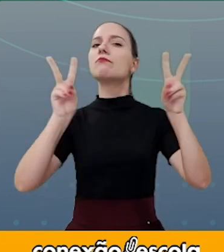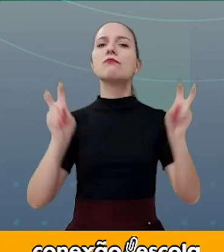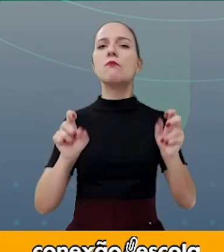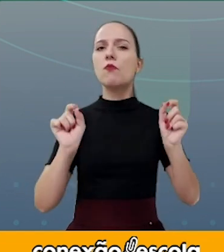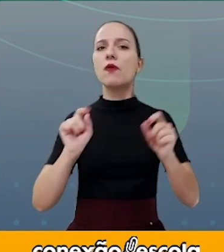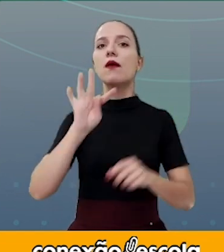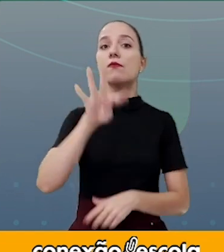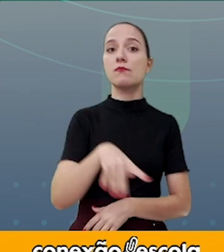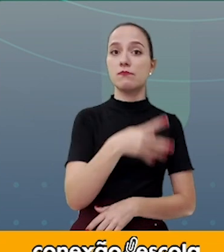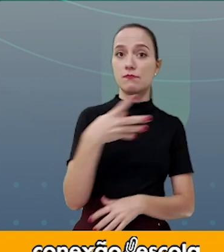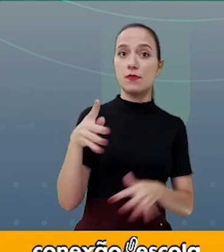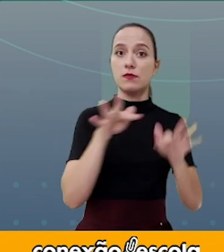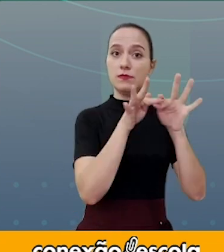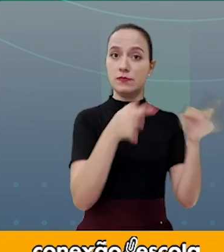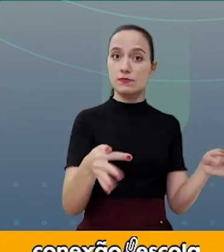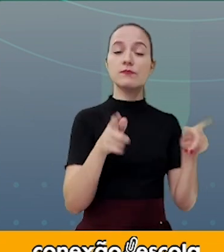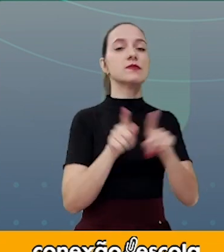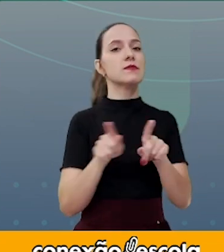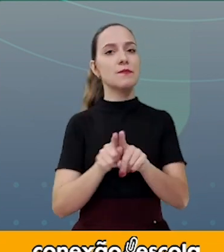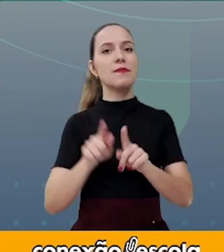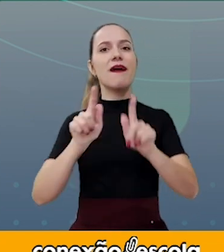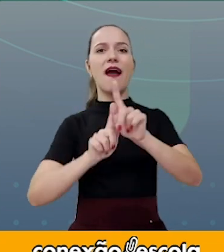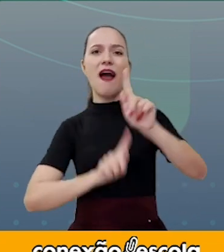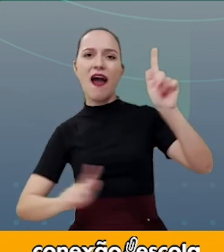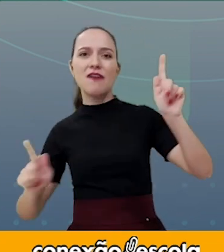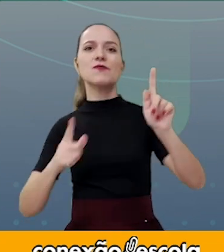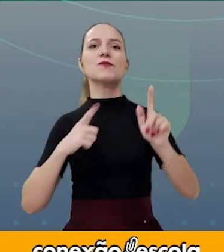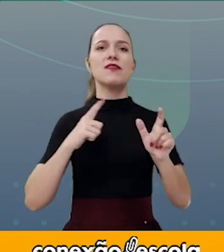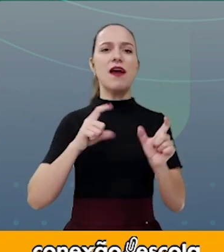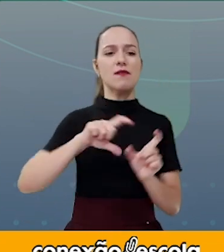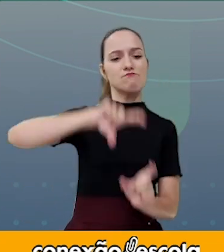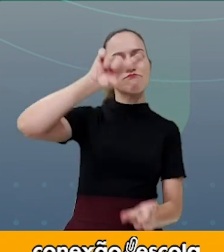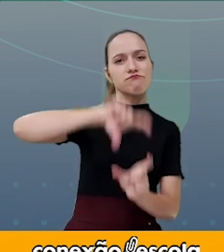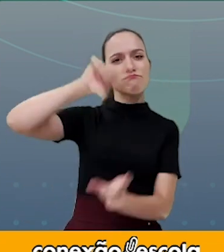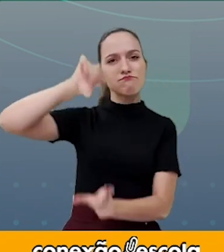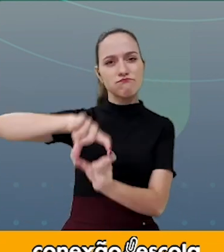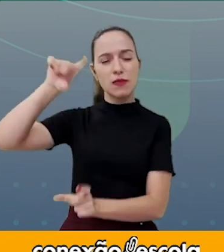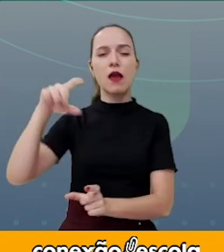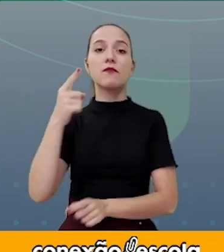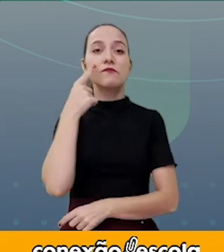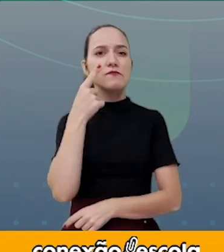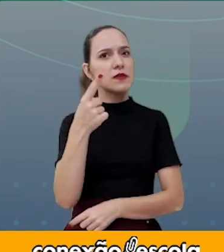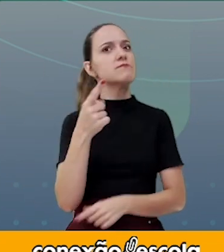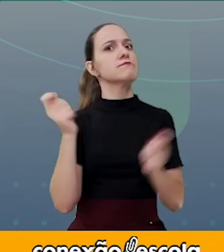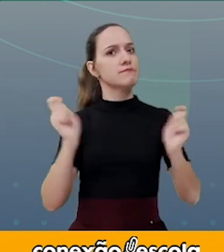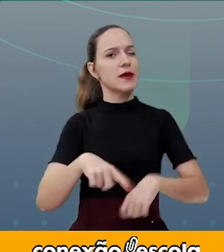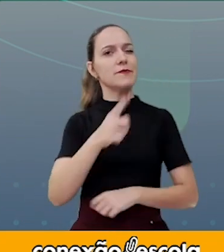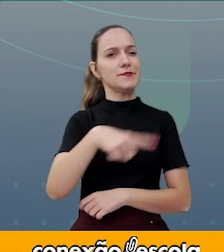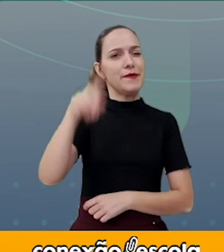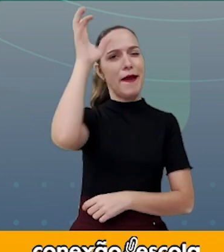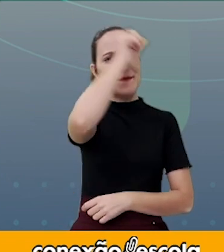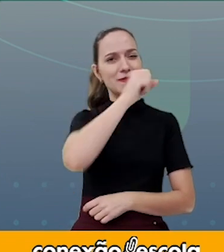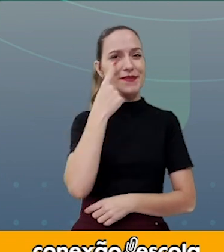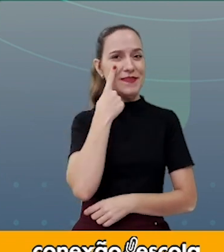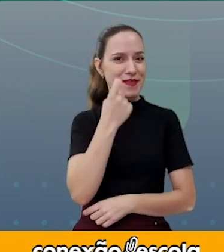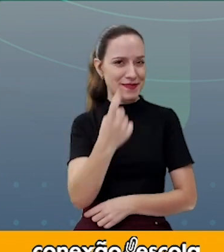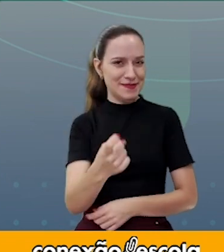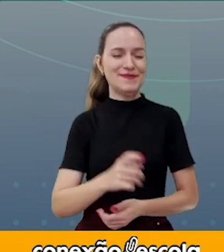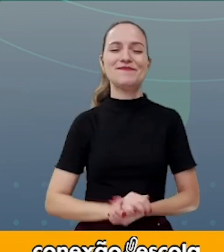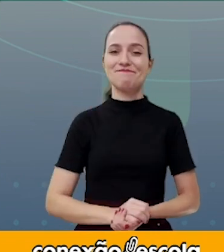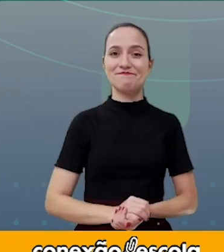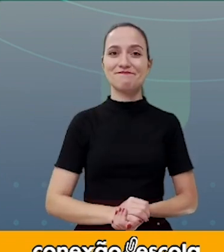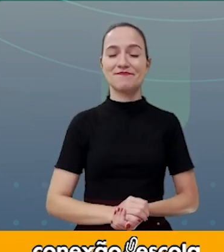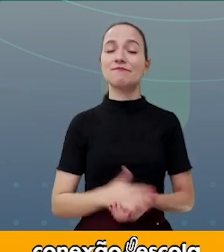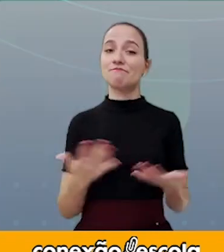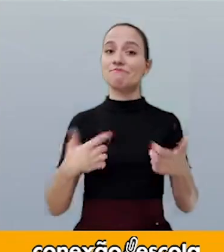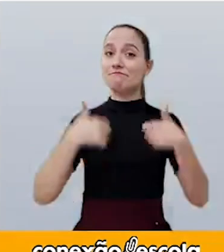Tabelas Simples e Gráficos de Coluna. Você vai ver como é interessante. Como já te